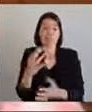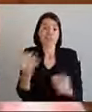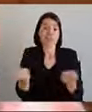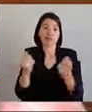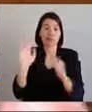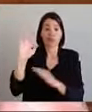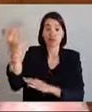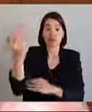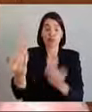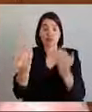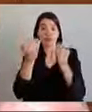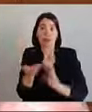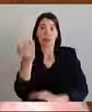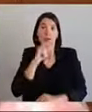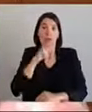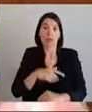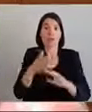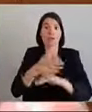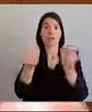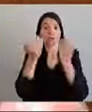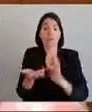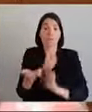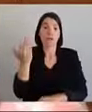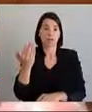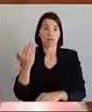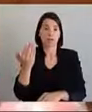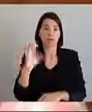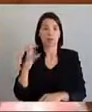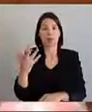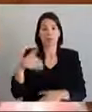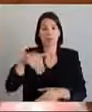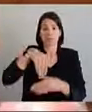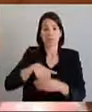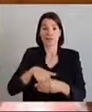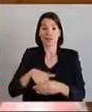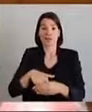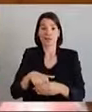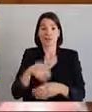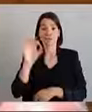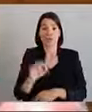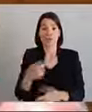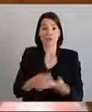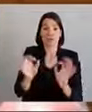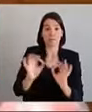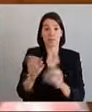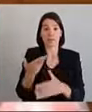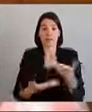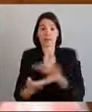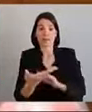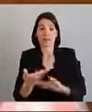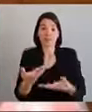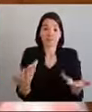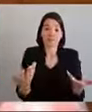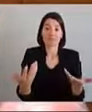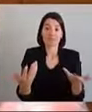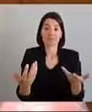mais informação e acesso a mais informação no momento de votar estas isenções de taxas e outro tipo de comparticipações financeiras